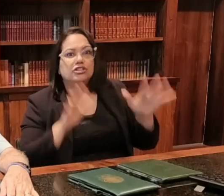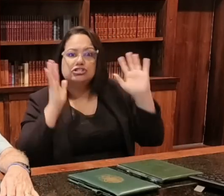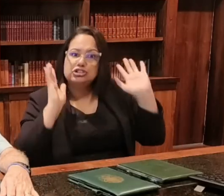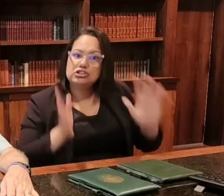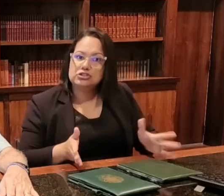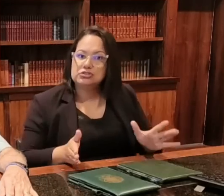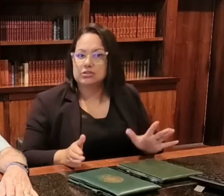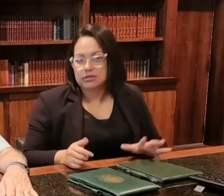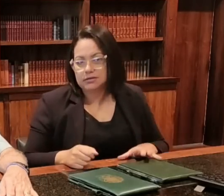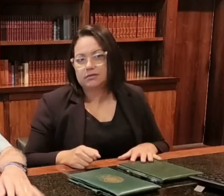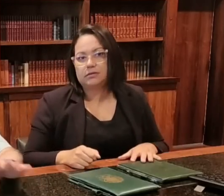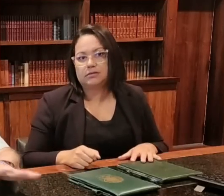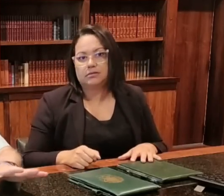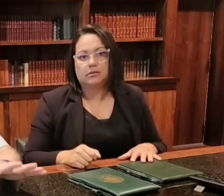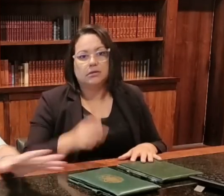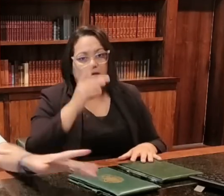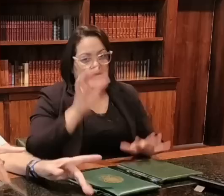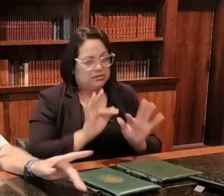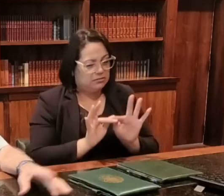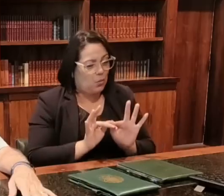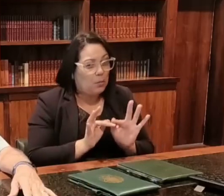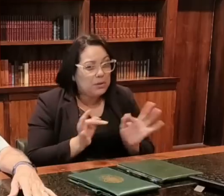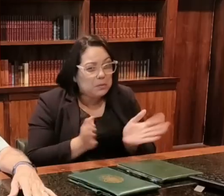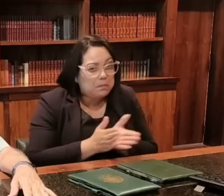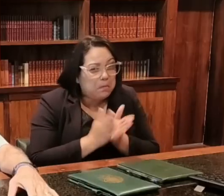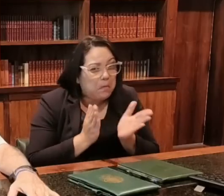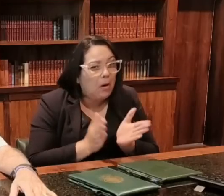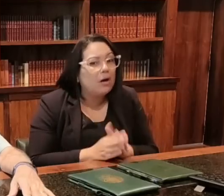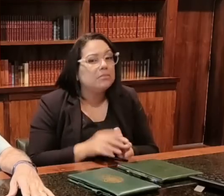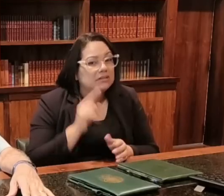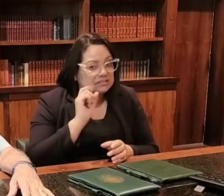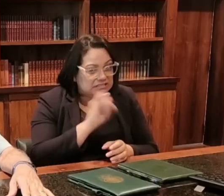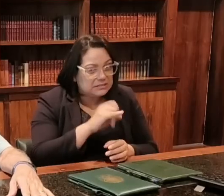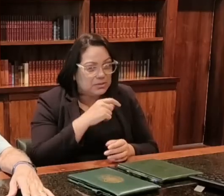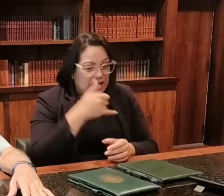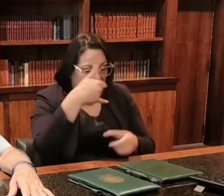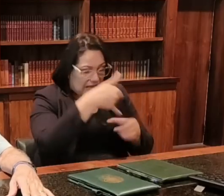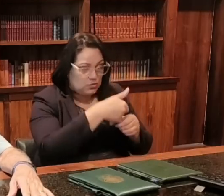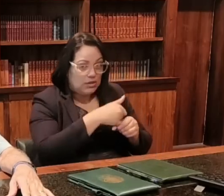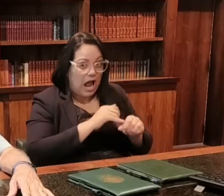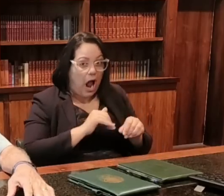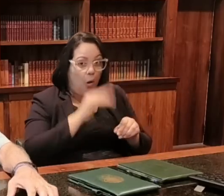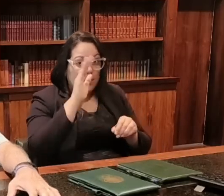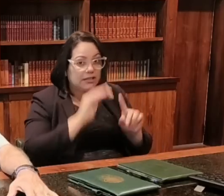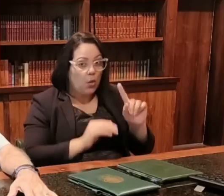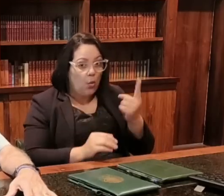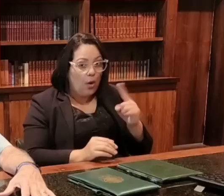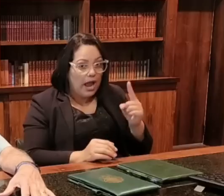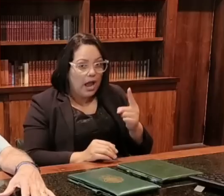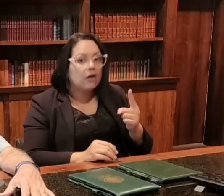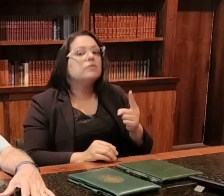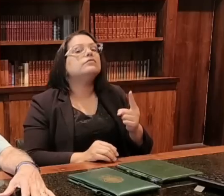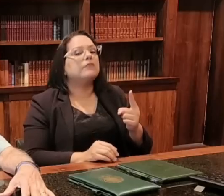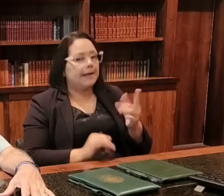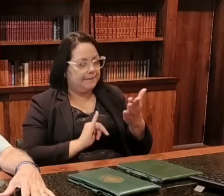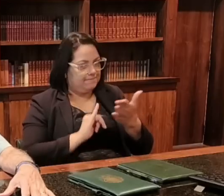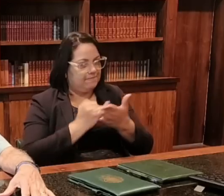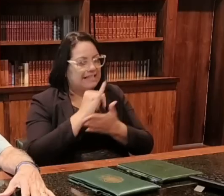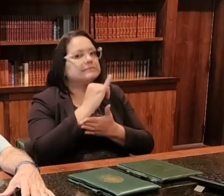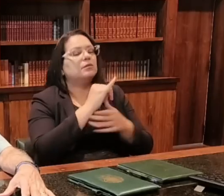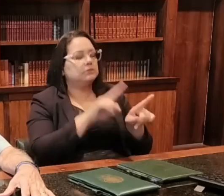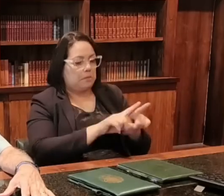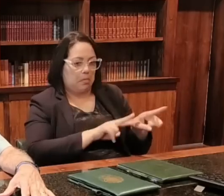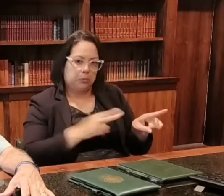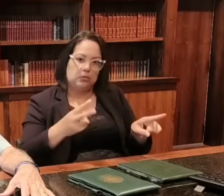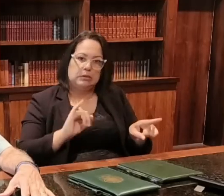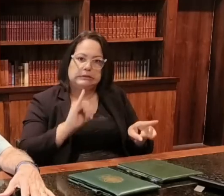agências de checagem de fato é quando o presidente exato e quando o presidente também diz que vai acabar o